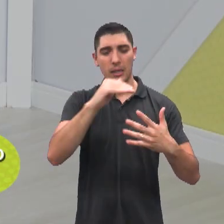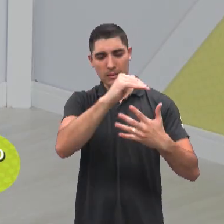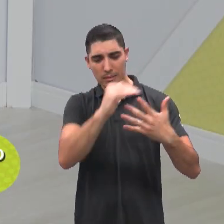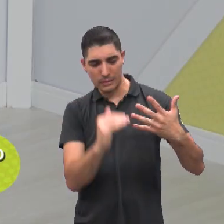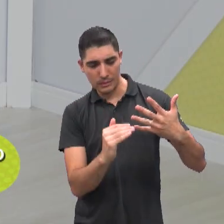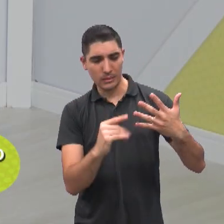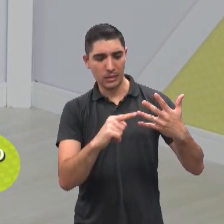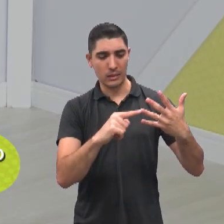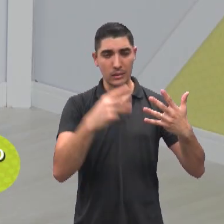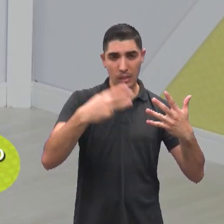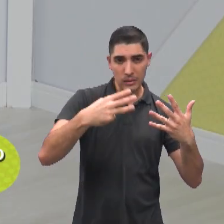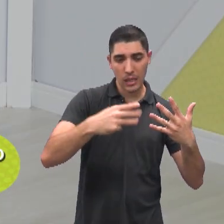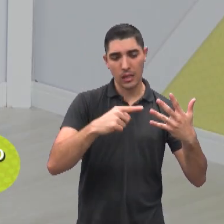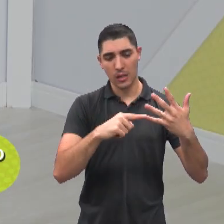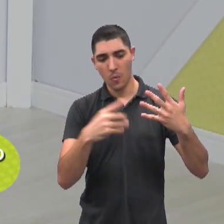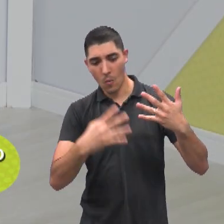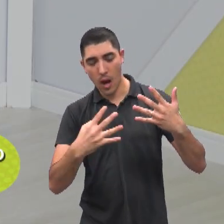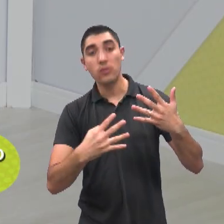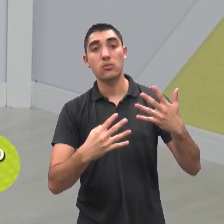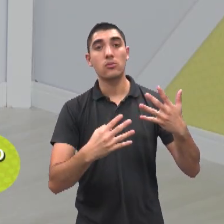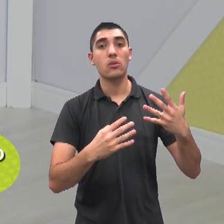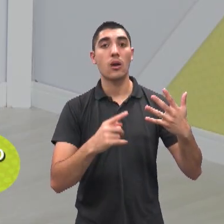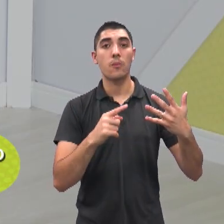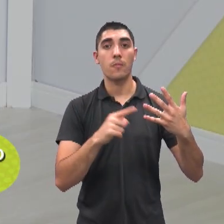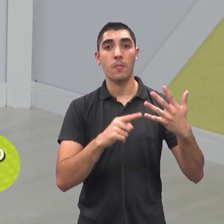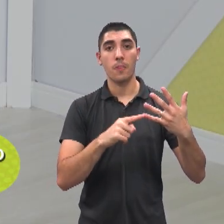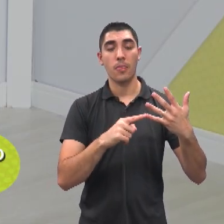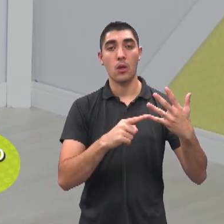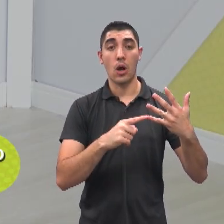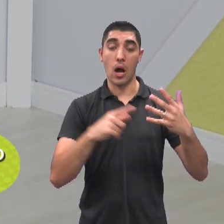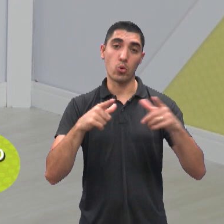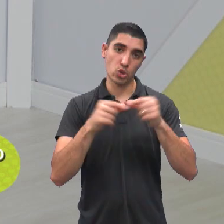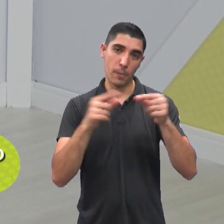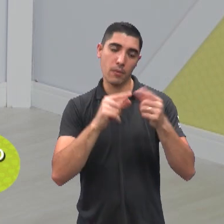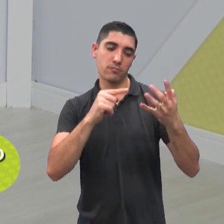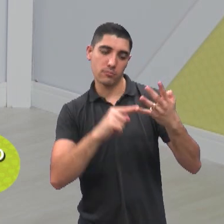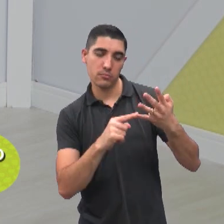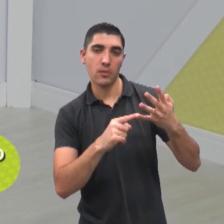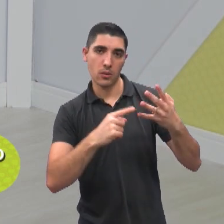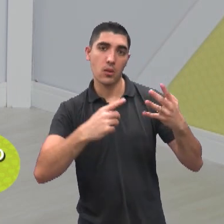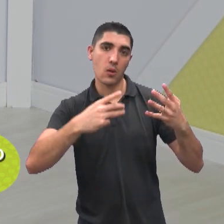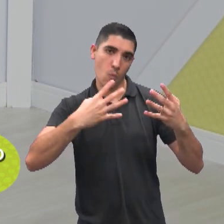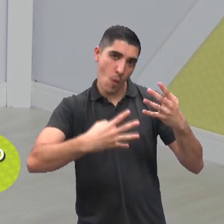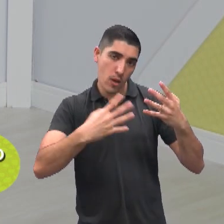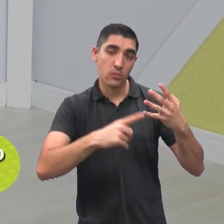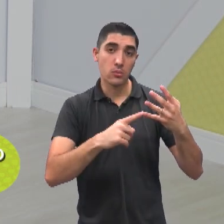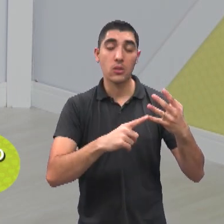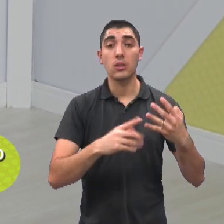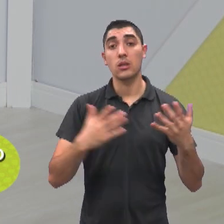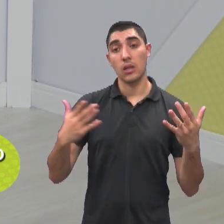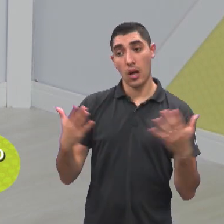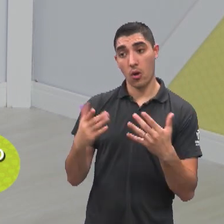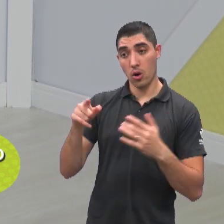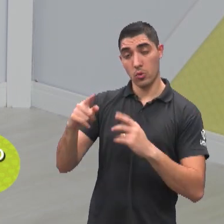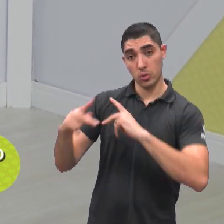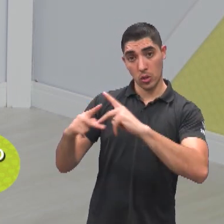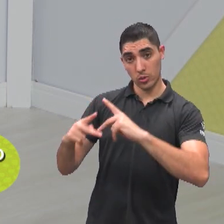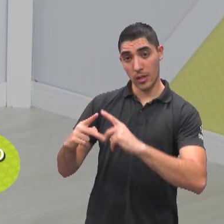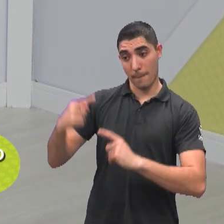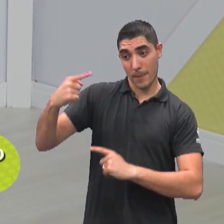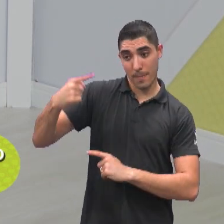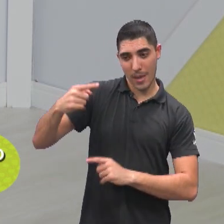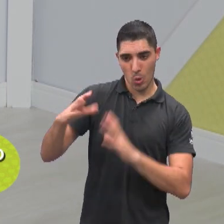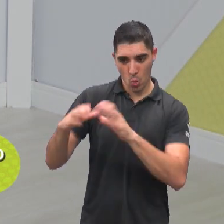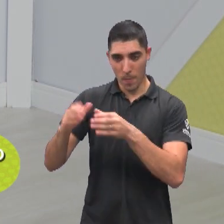e quem ficava na quarta. Ficou o time do Japão, portanto, São José, líder da chave B, vai enfrentar o quarto da chave A, que é esse time